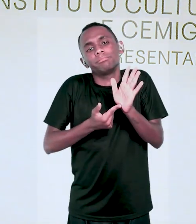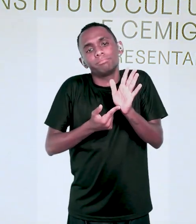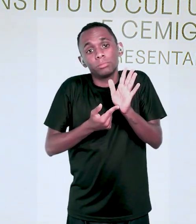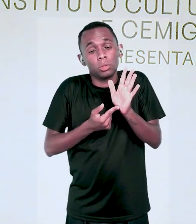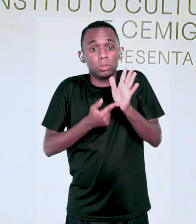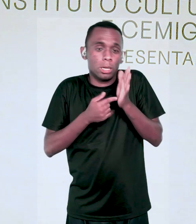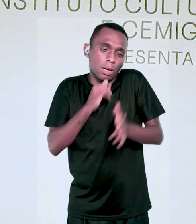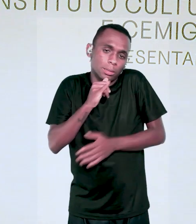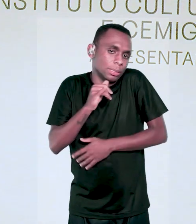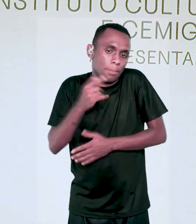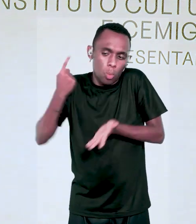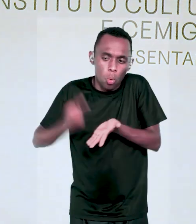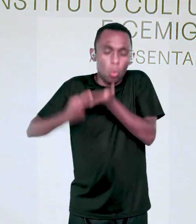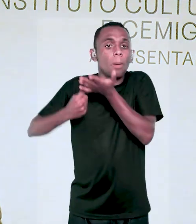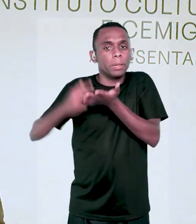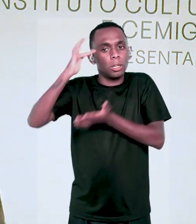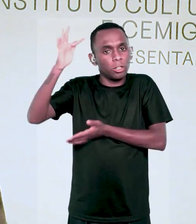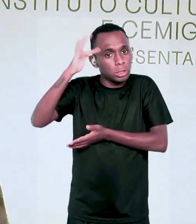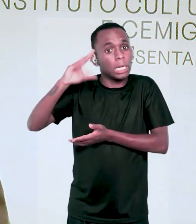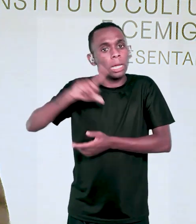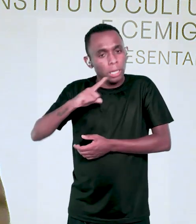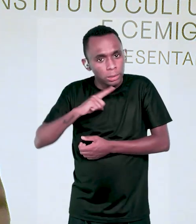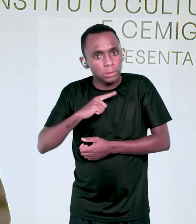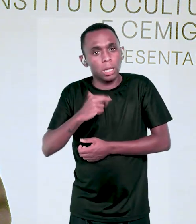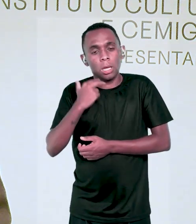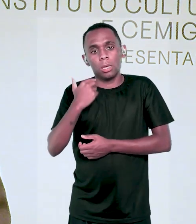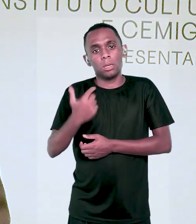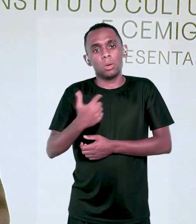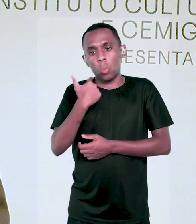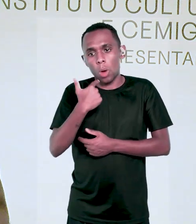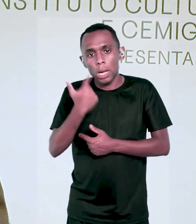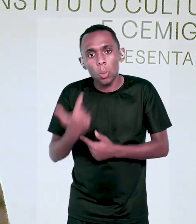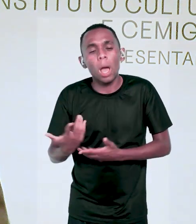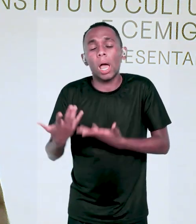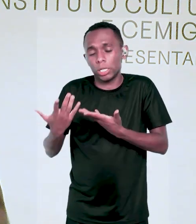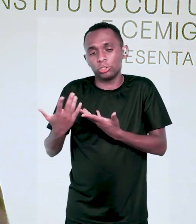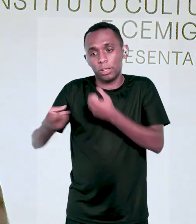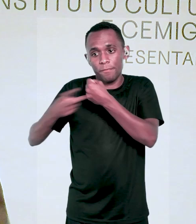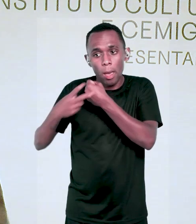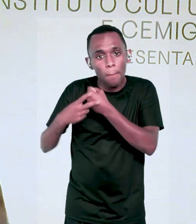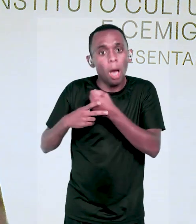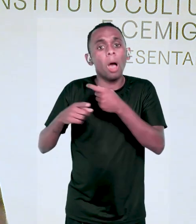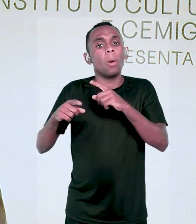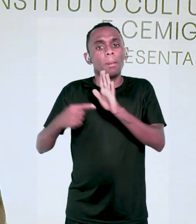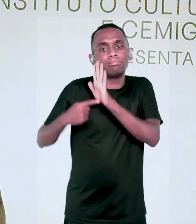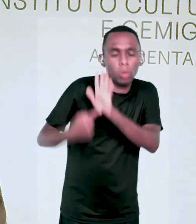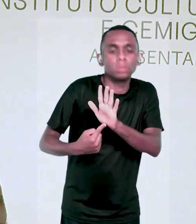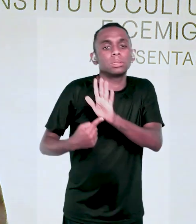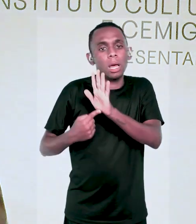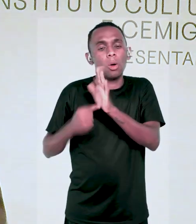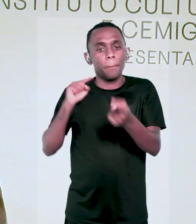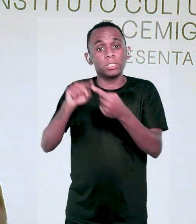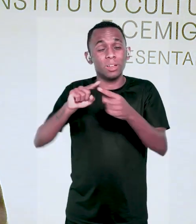como esses pensamentos são expressos enquanto um tratado filosófico utiliza a linguagem verbal e conceitual